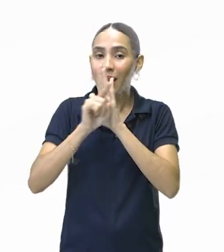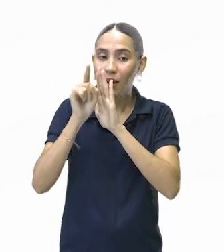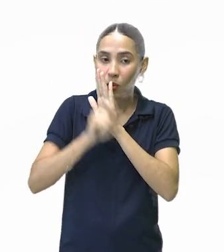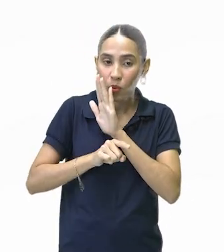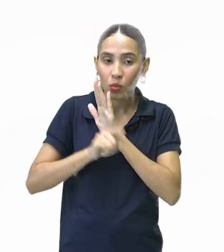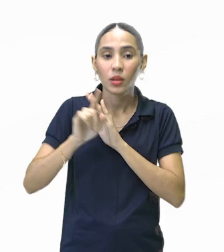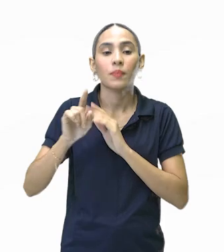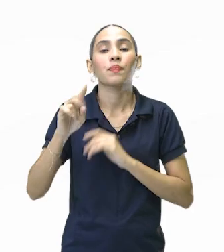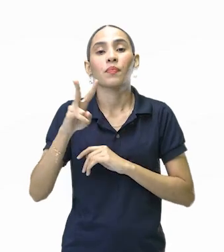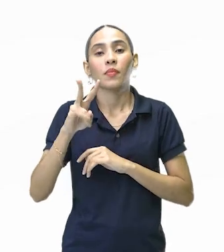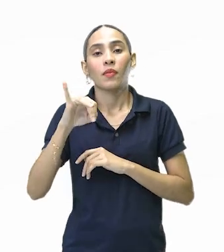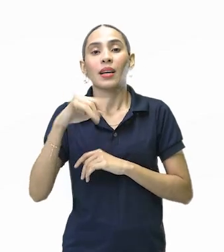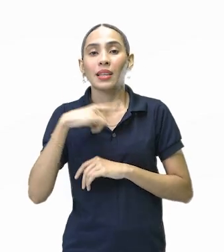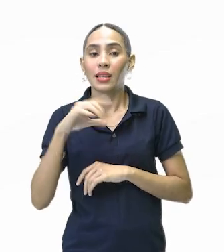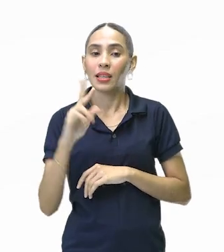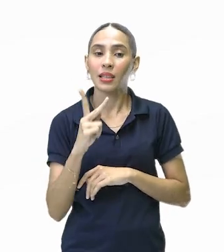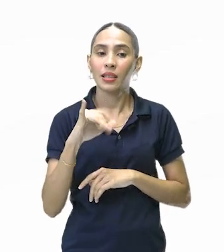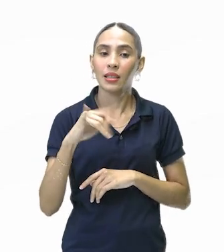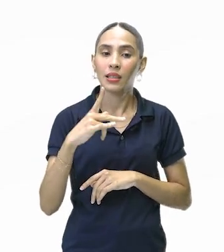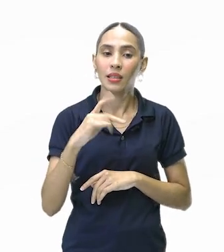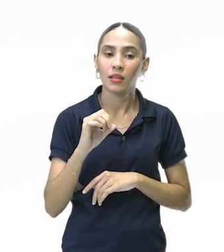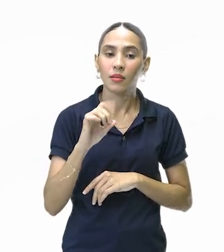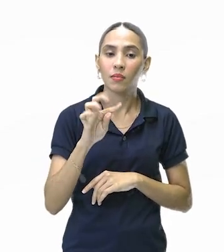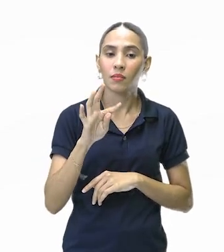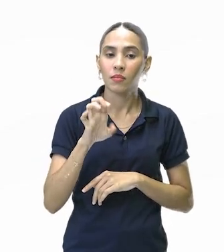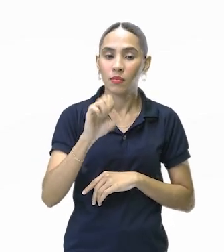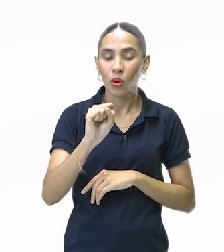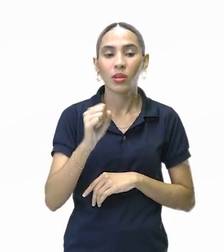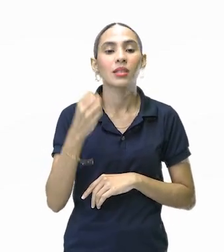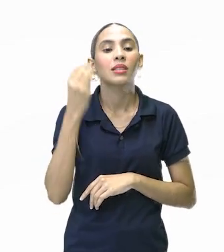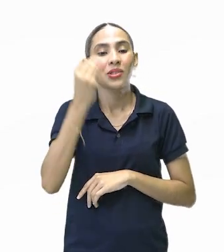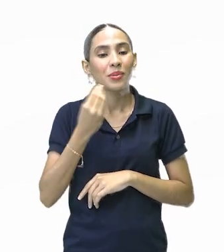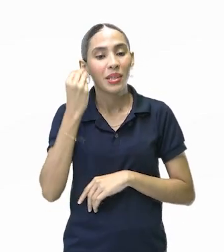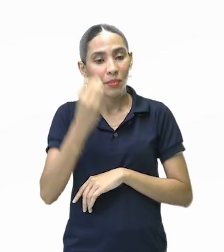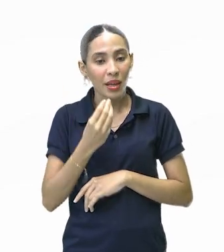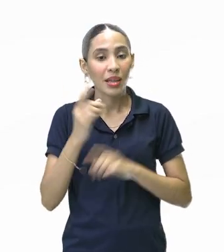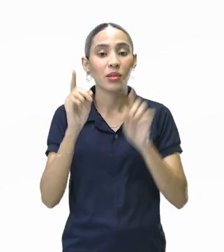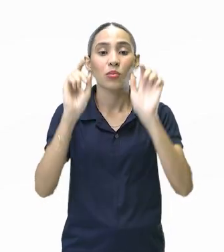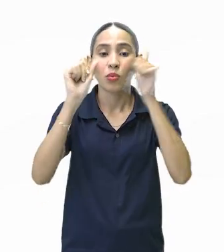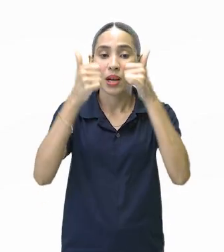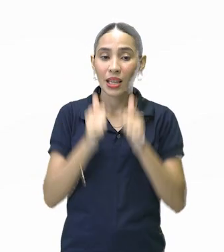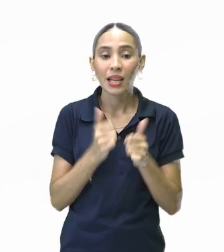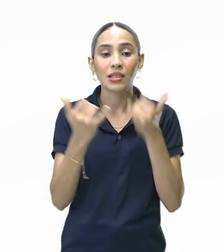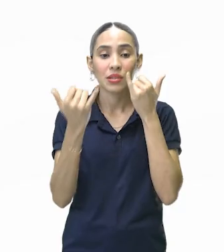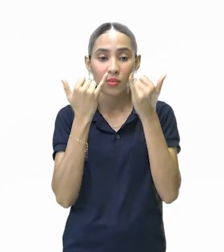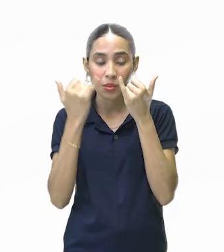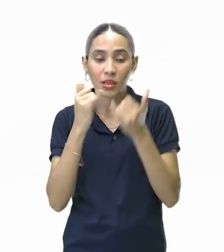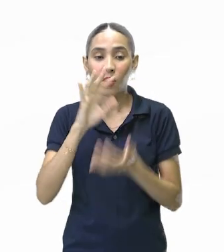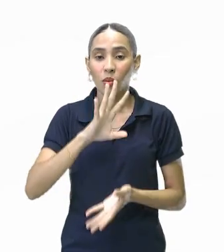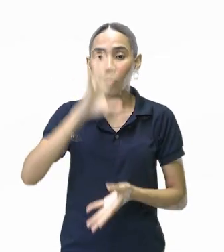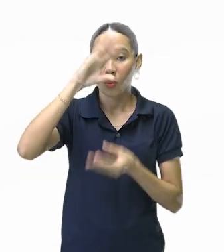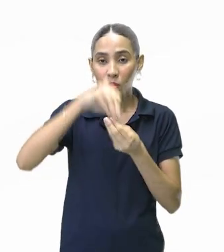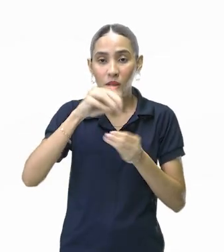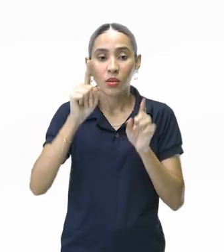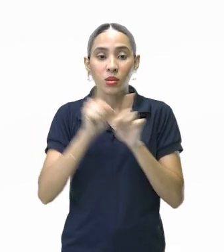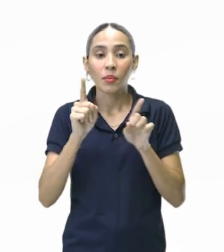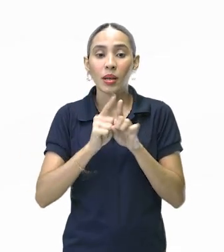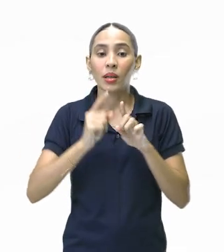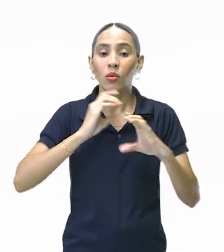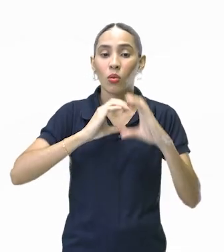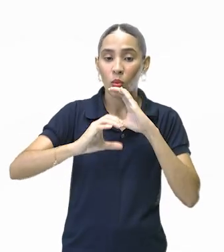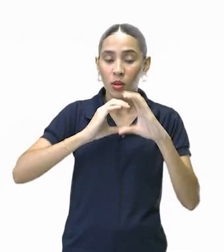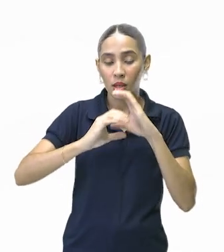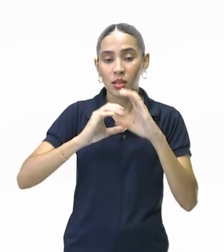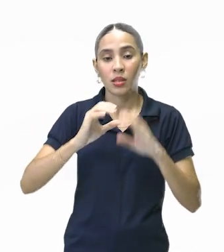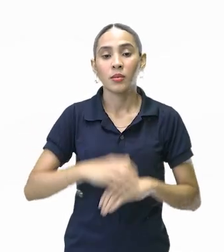pergunta, geramos ali uma hipótese, também fazemos experimentos, análise de dados, conclusão e comunicação